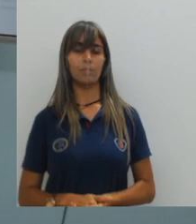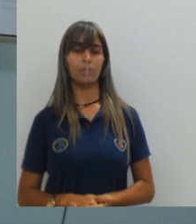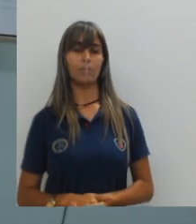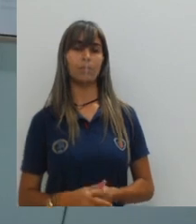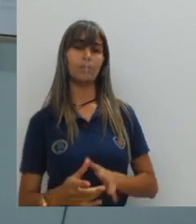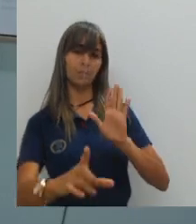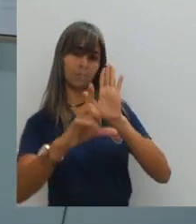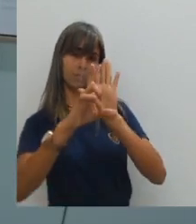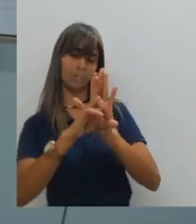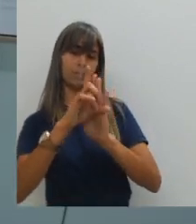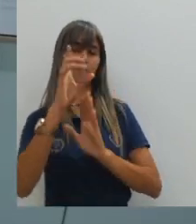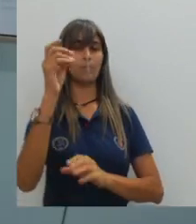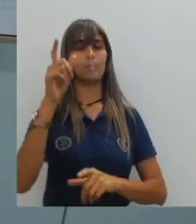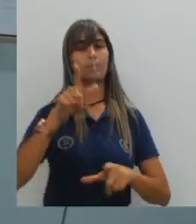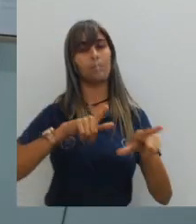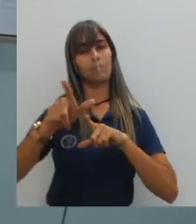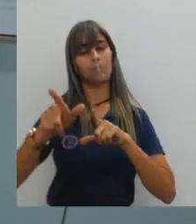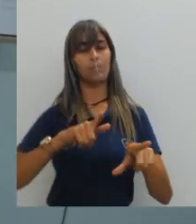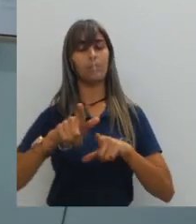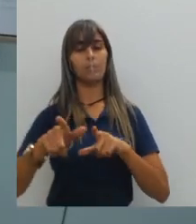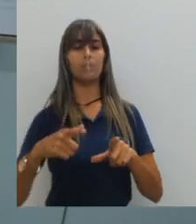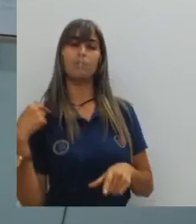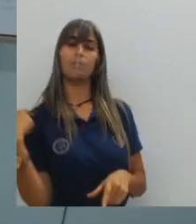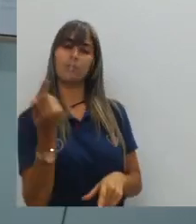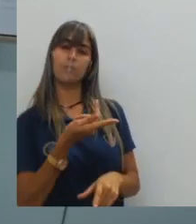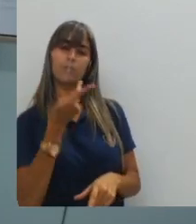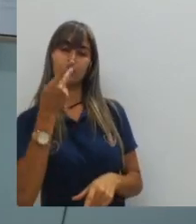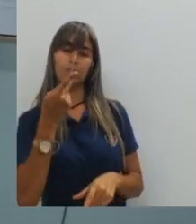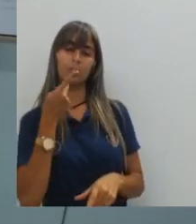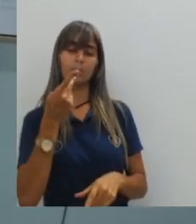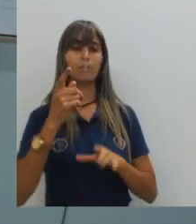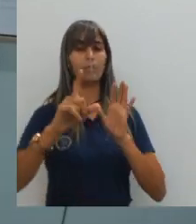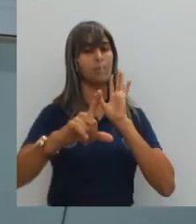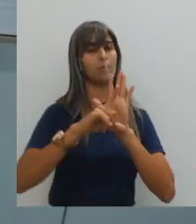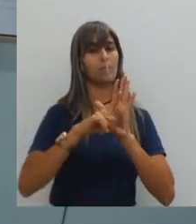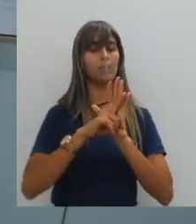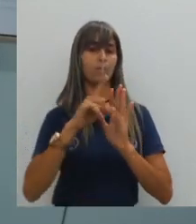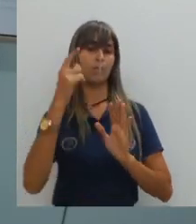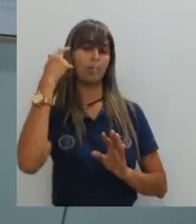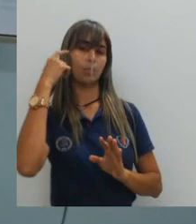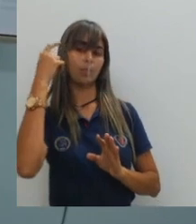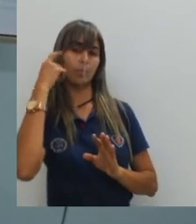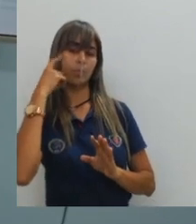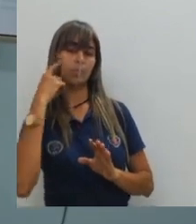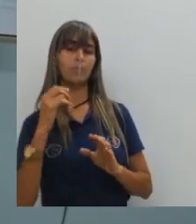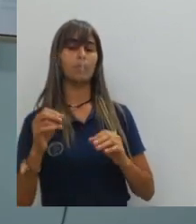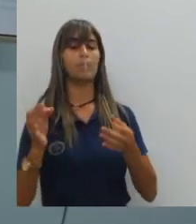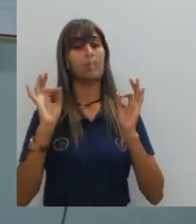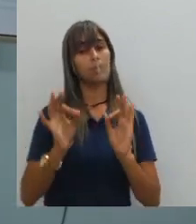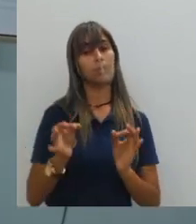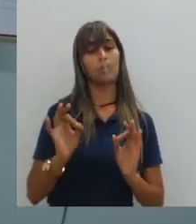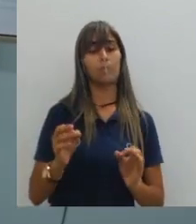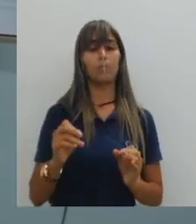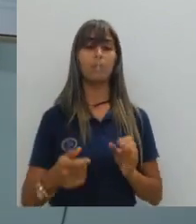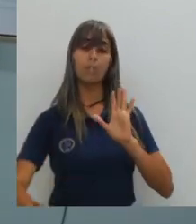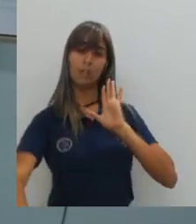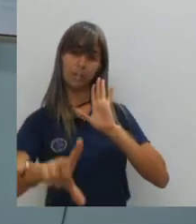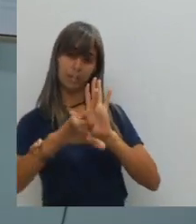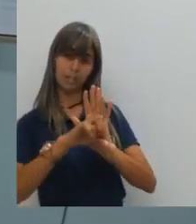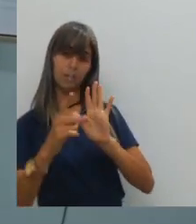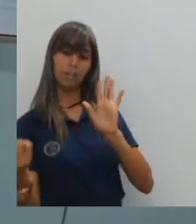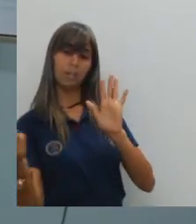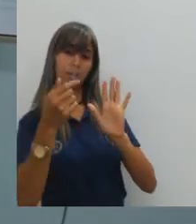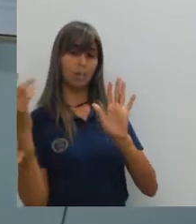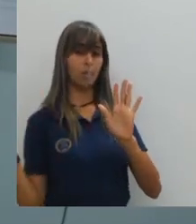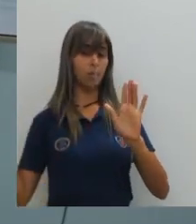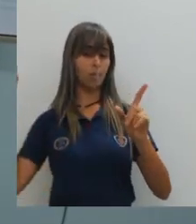as leis trabalhistas, tá certo? A gente está falando sobre as leis trabalhistas pensando justamente que essas leis, elas são